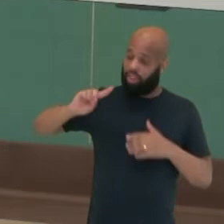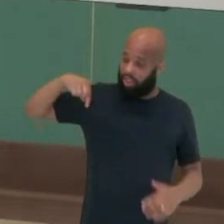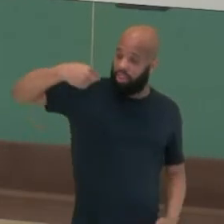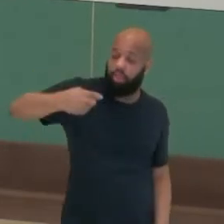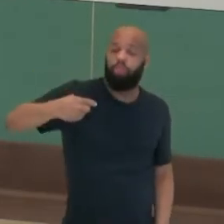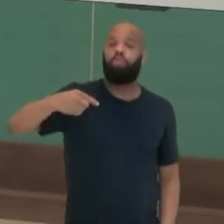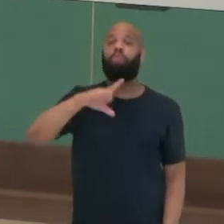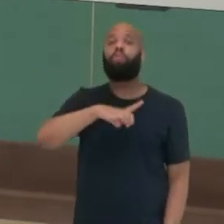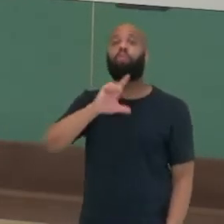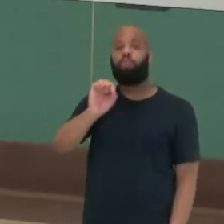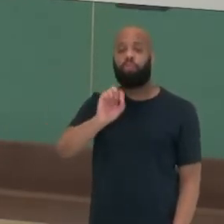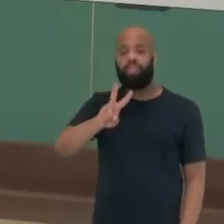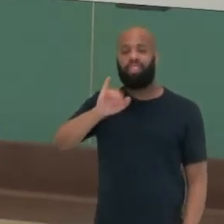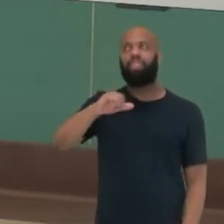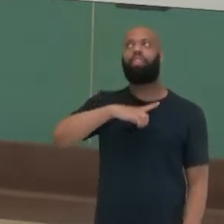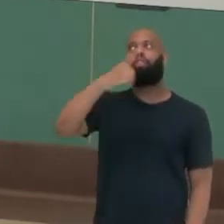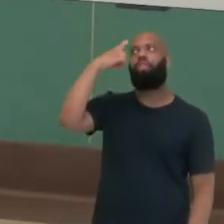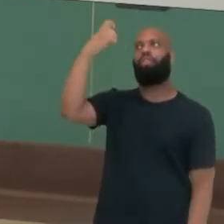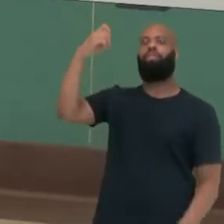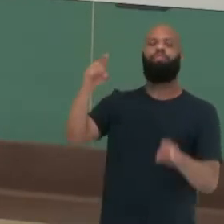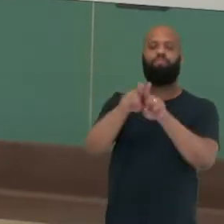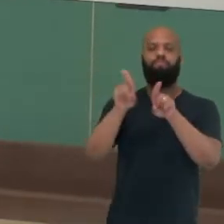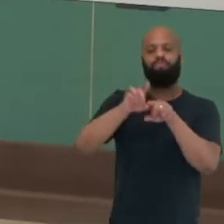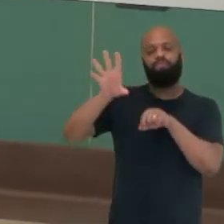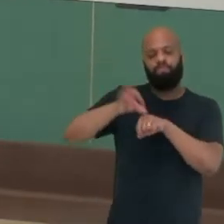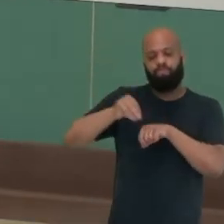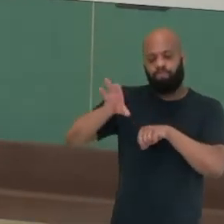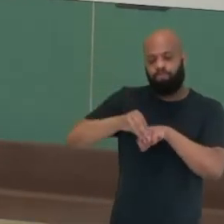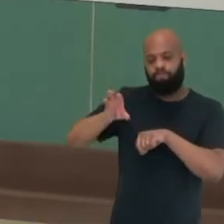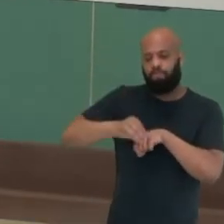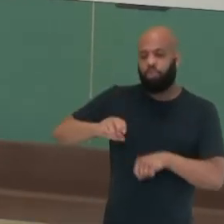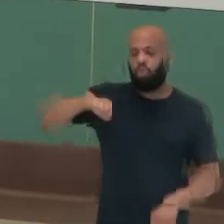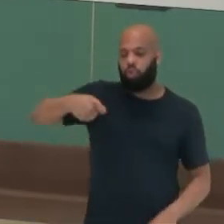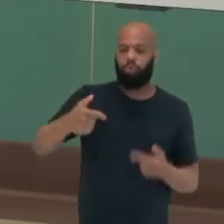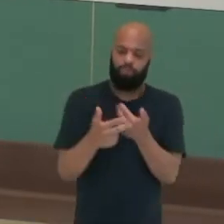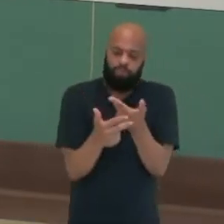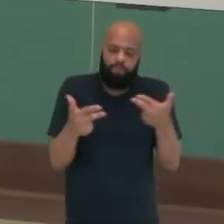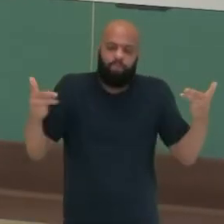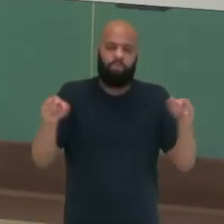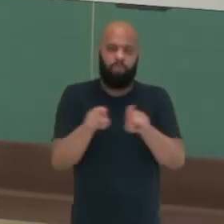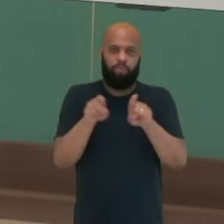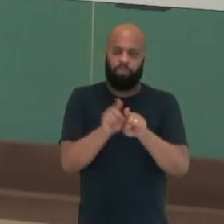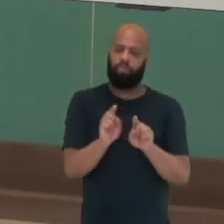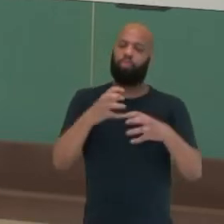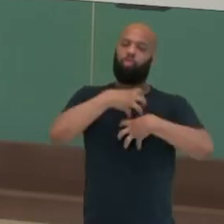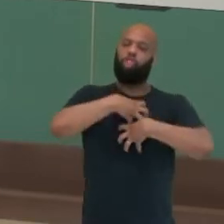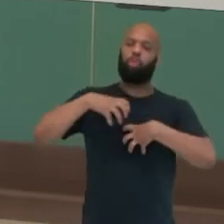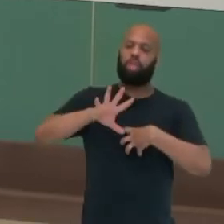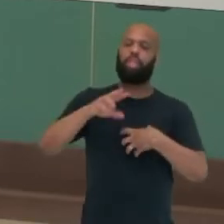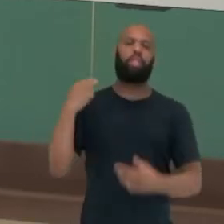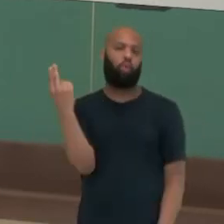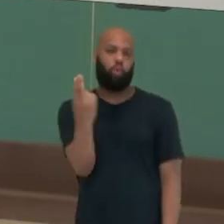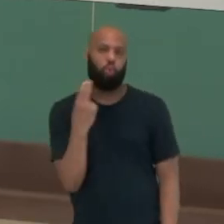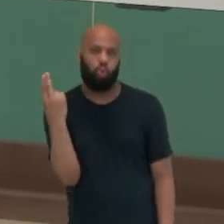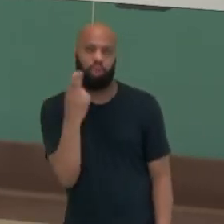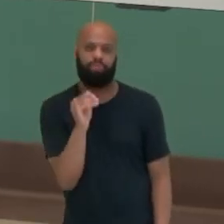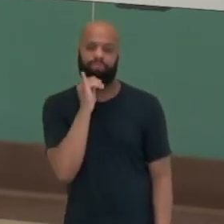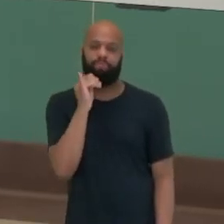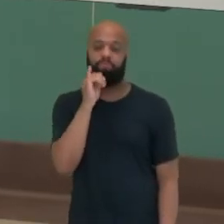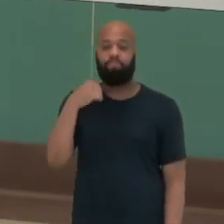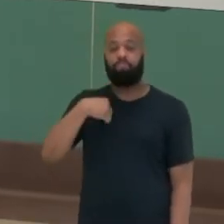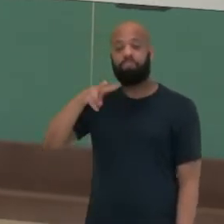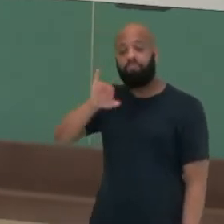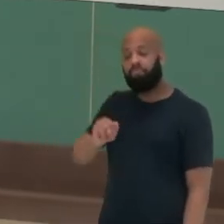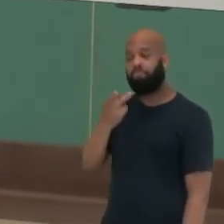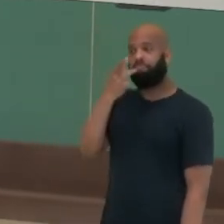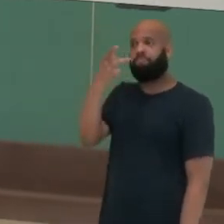consequentemente, isso nos gera ideias, conhecimentos sobre as coisas, tá? Assim, não é possível, por exemplo, eu